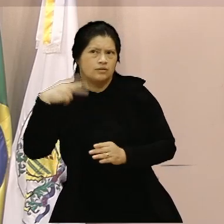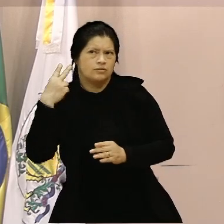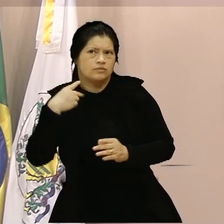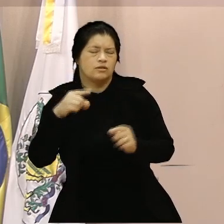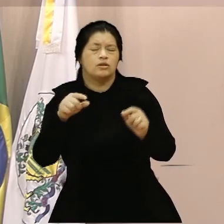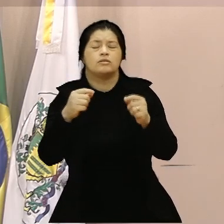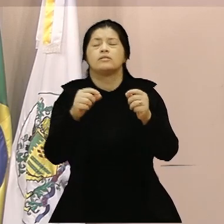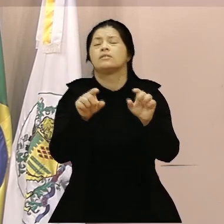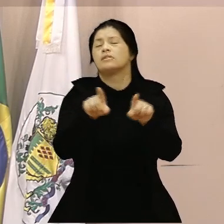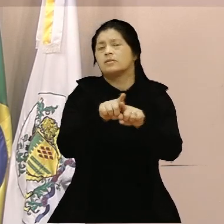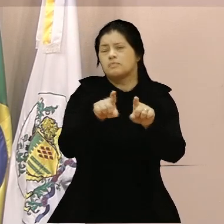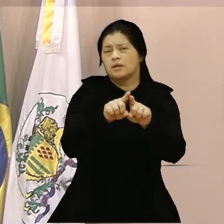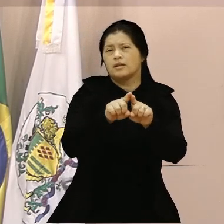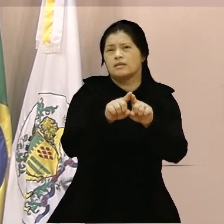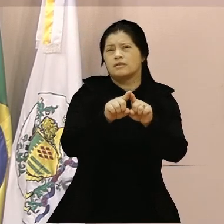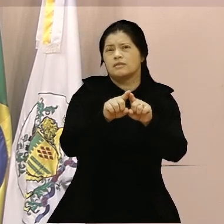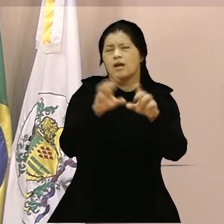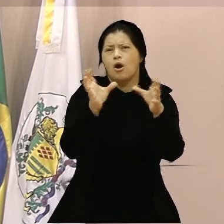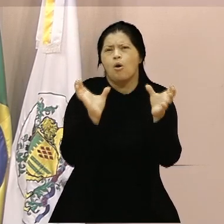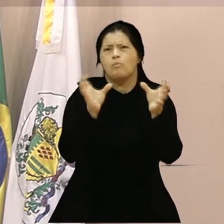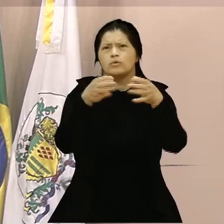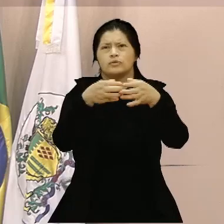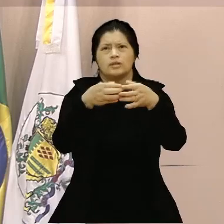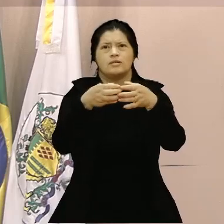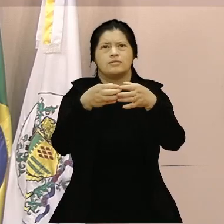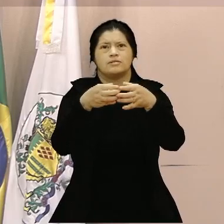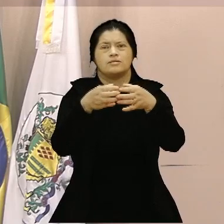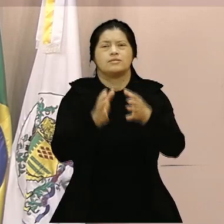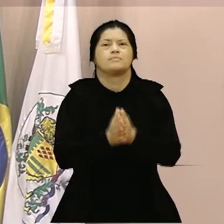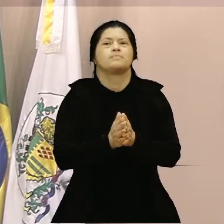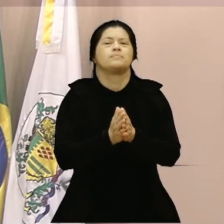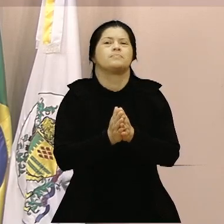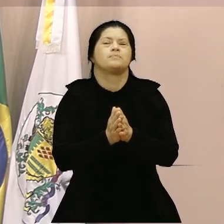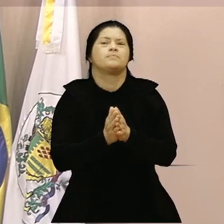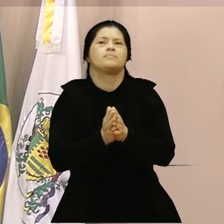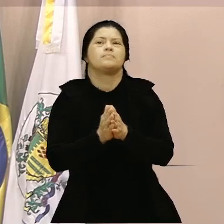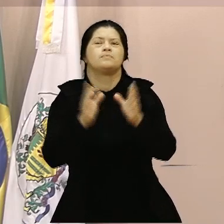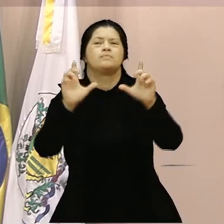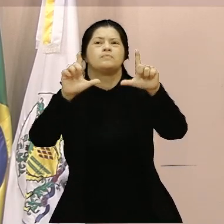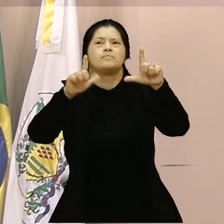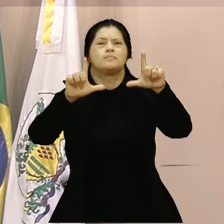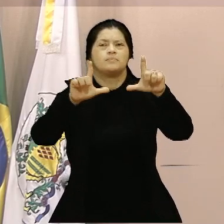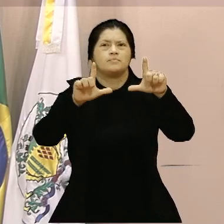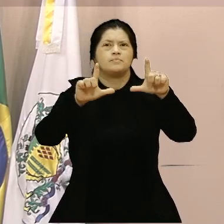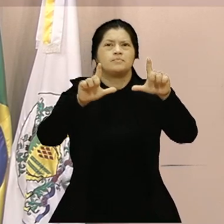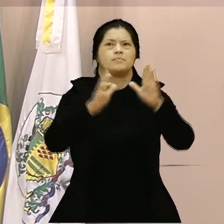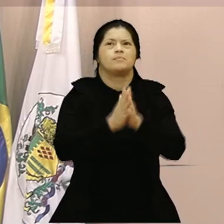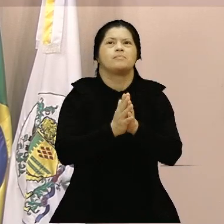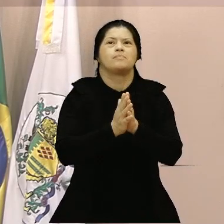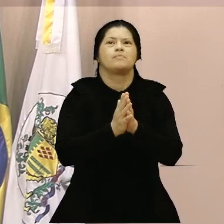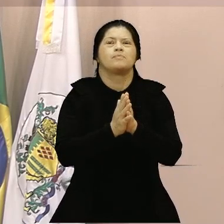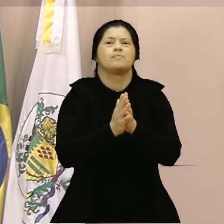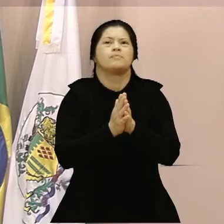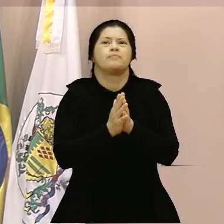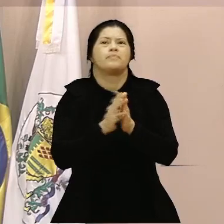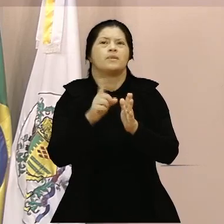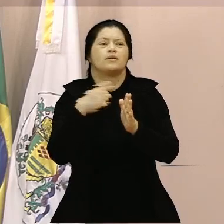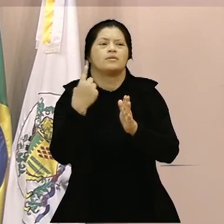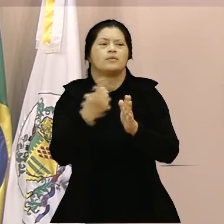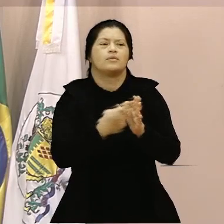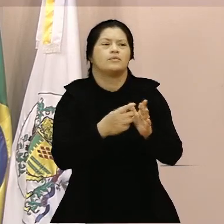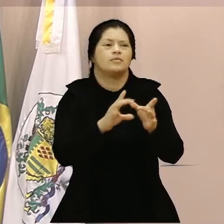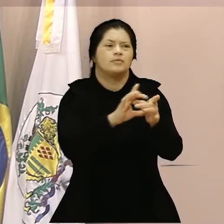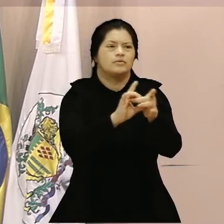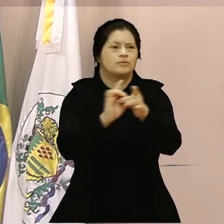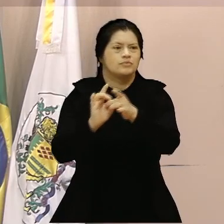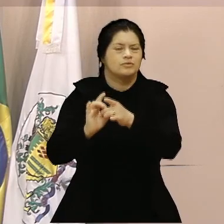comunidade que nos acompanha sempre pelas redes sociais e pela TV Câmara. Essa parceria é importante com o nosso deputado federal.